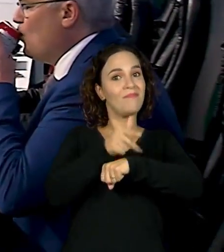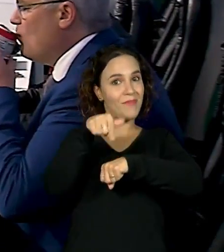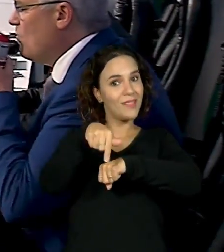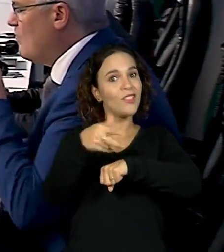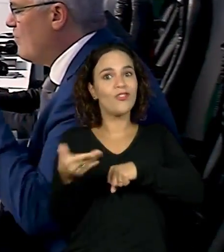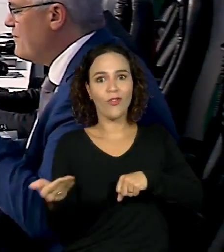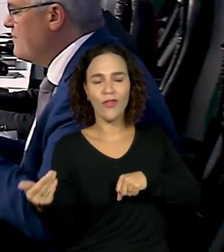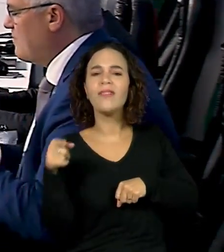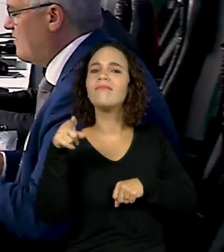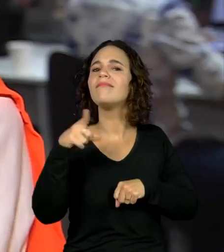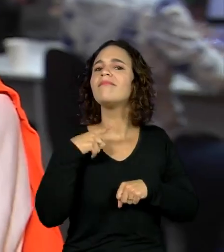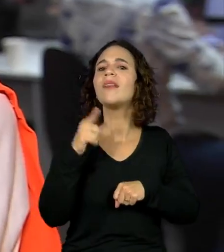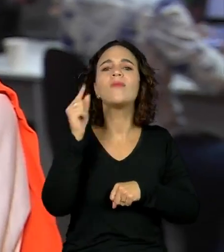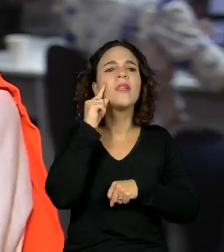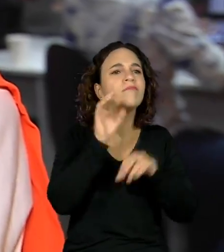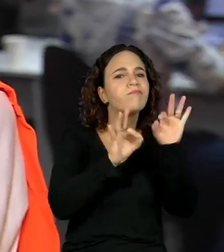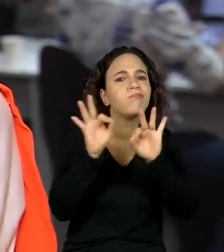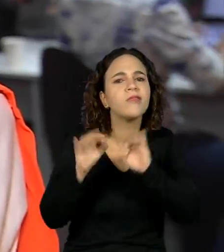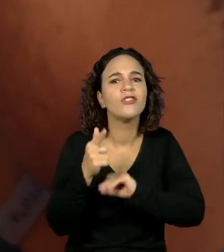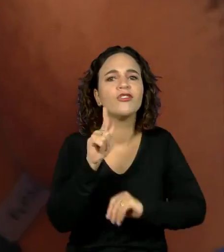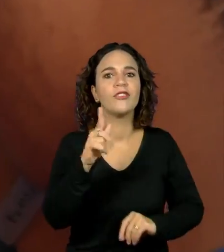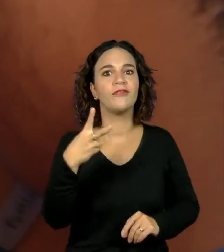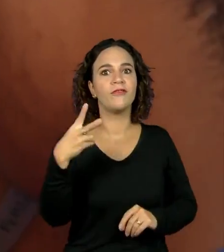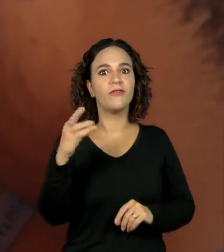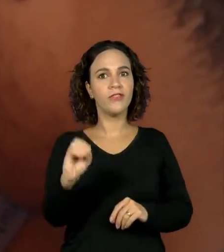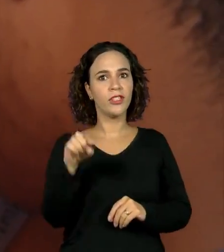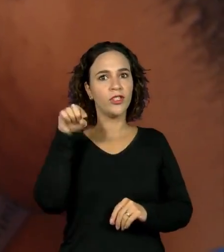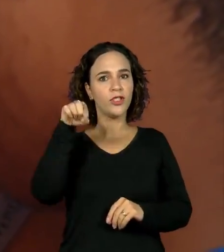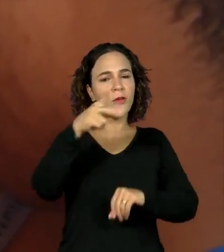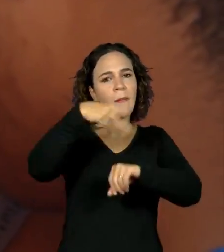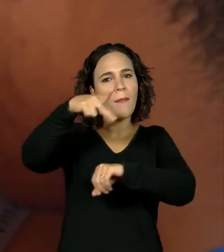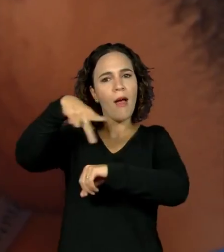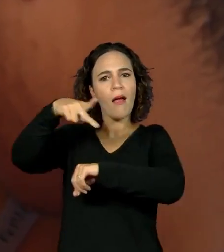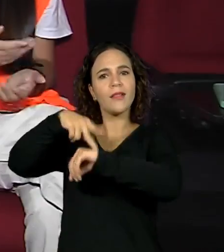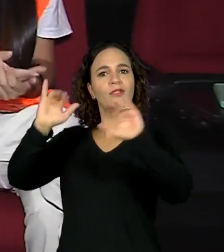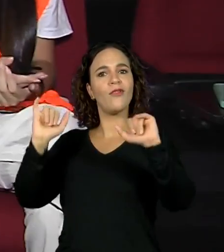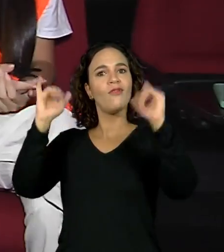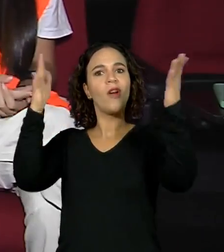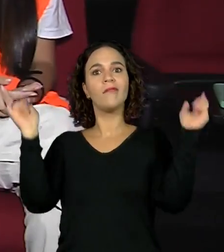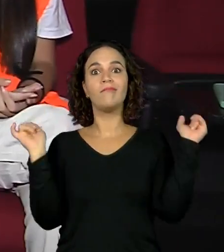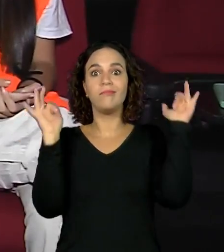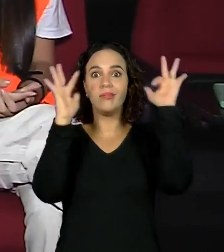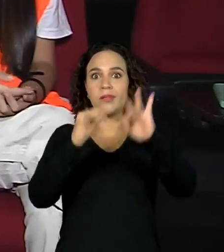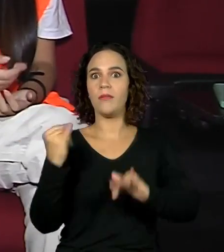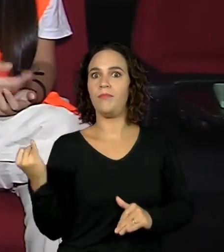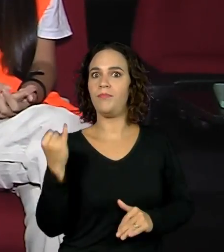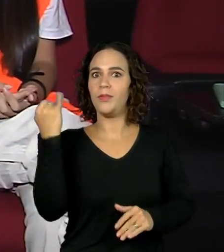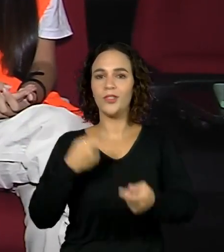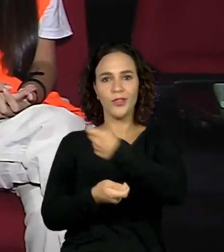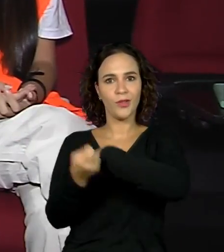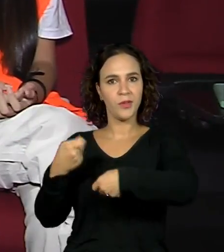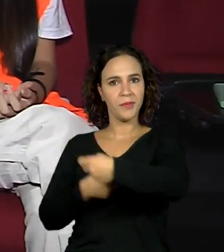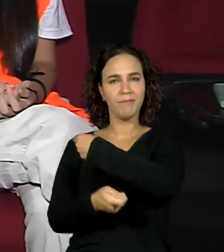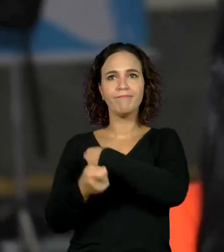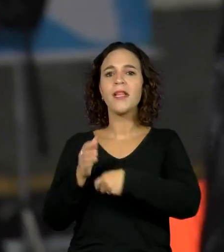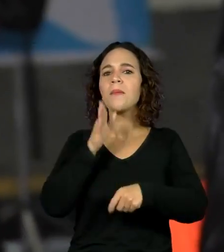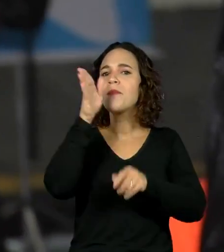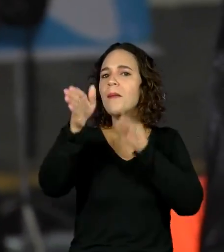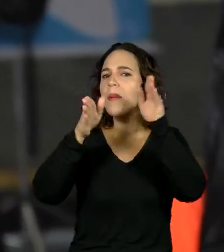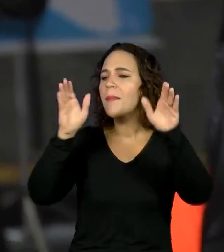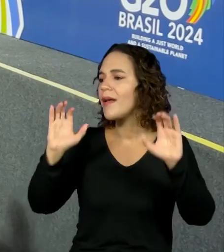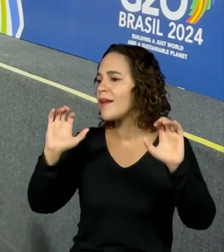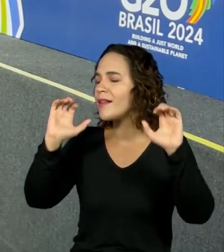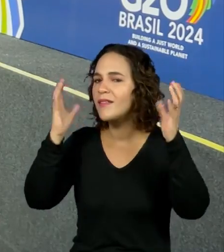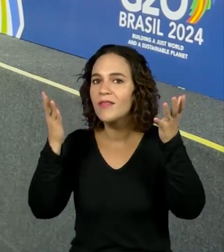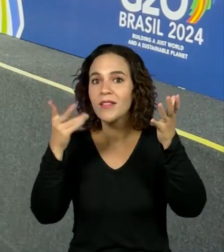acompanhar a cobertura do G20, um importante fórum econômico internacional. Todos os eventos que a gente vai, inclusive esse, então a gente